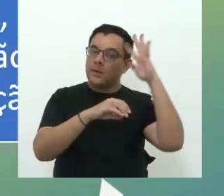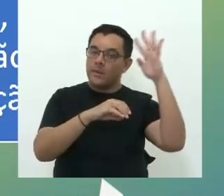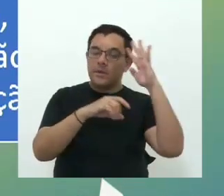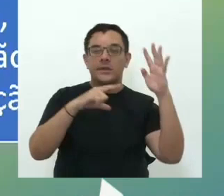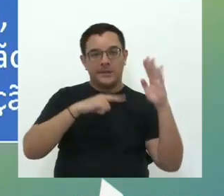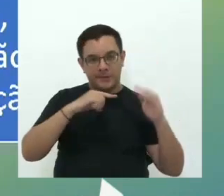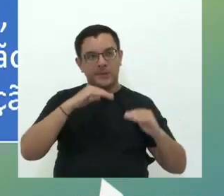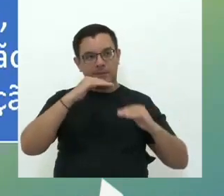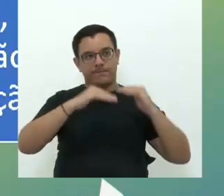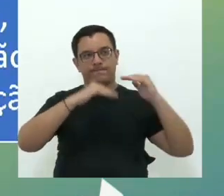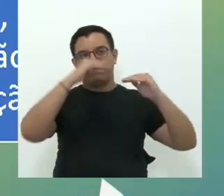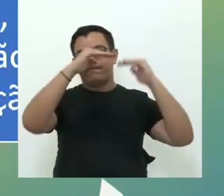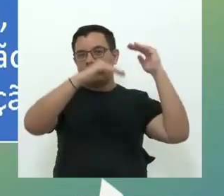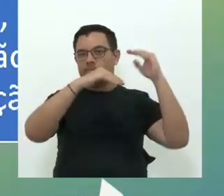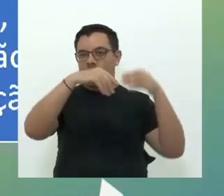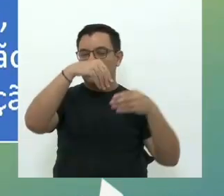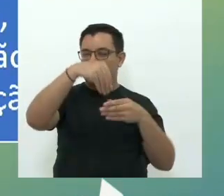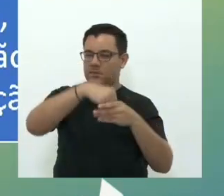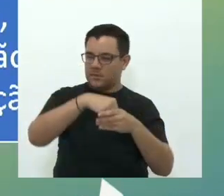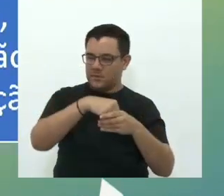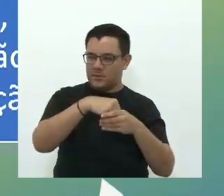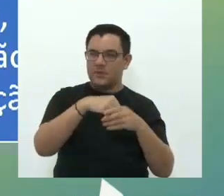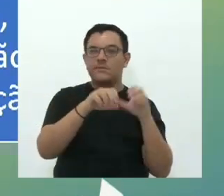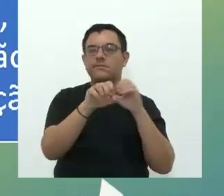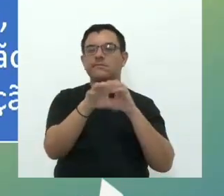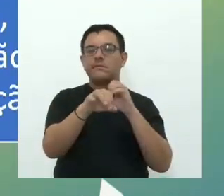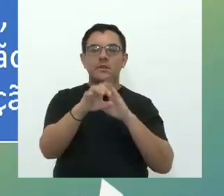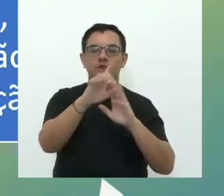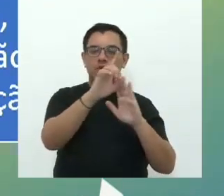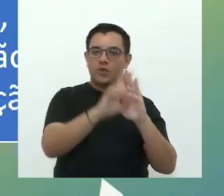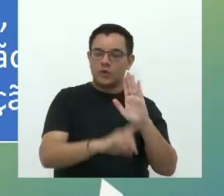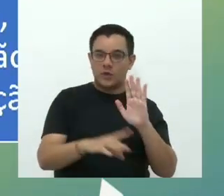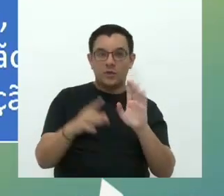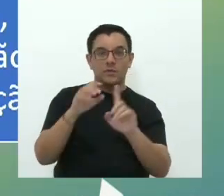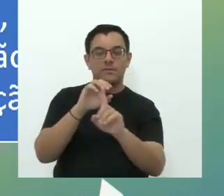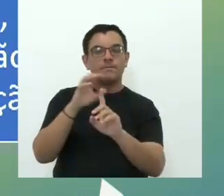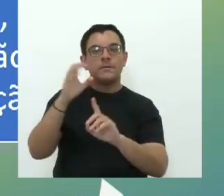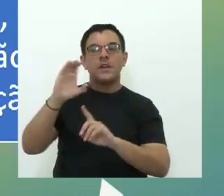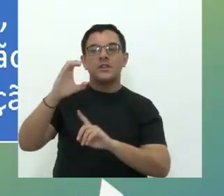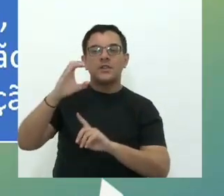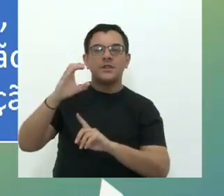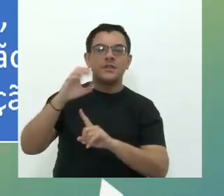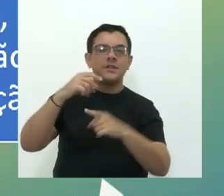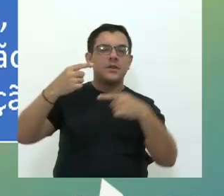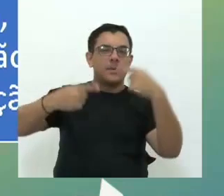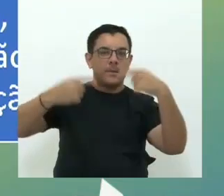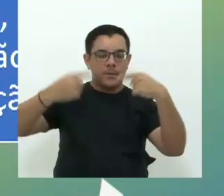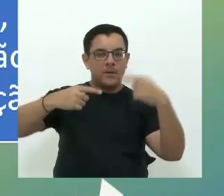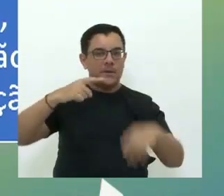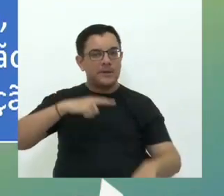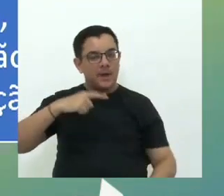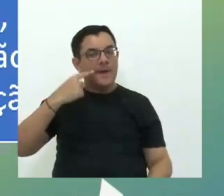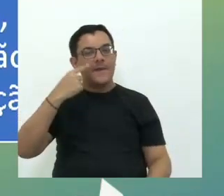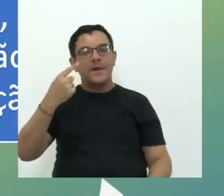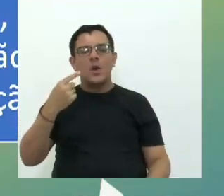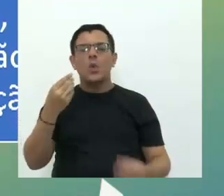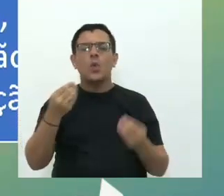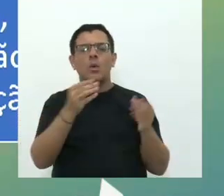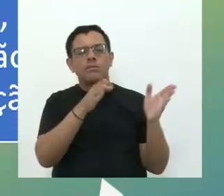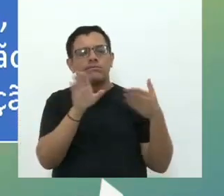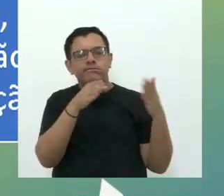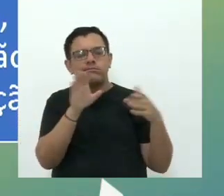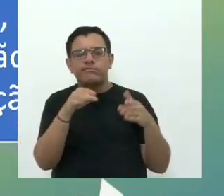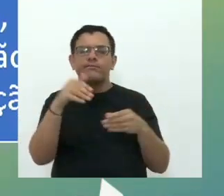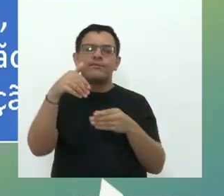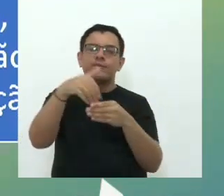crescendo dentro da academia tanto do direito quanto da Ciência Política pra gente a gente poder falar de processos eleitorais primeiro